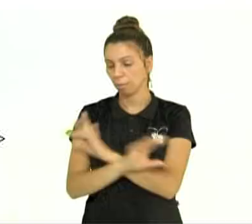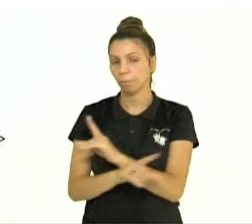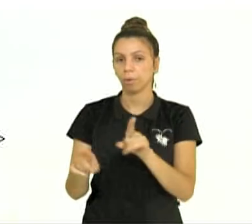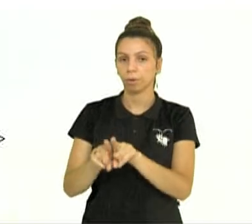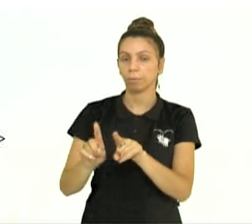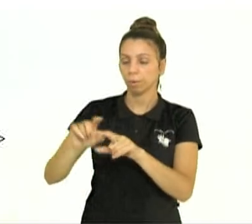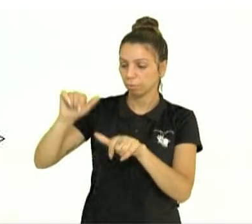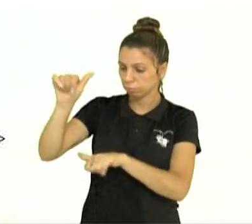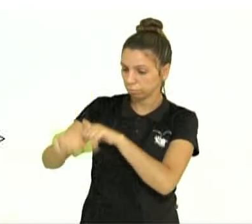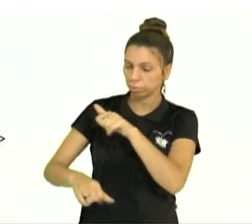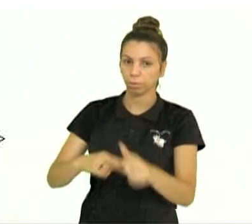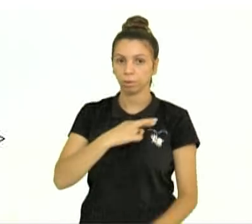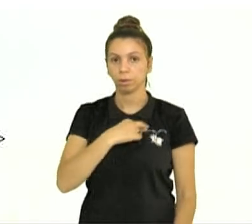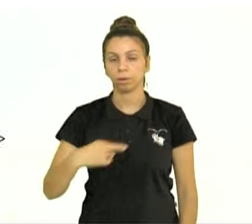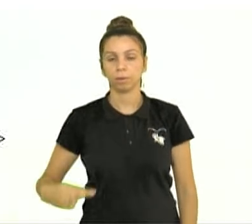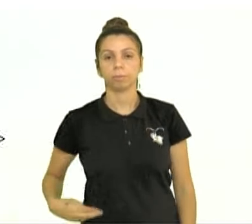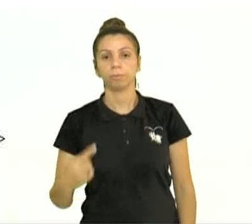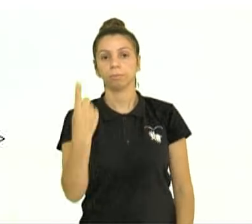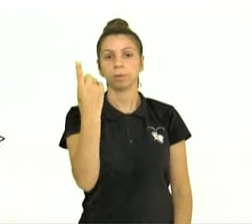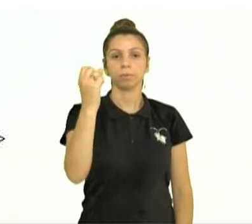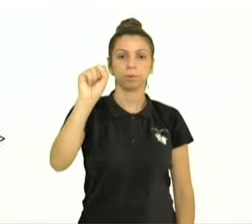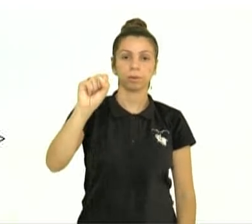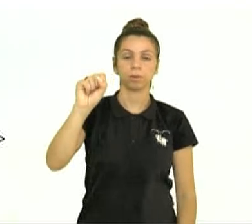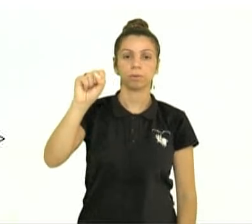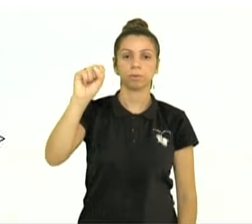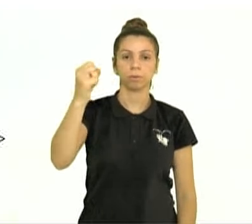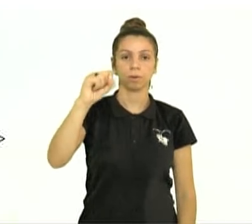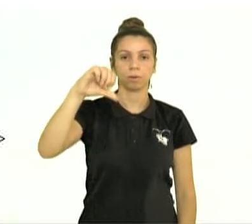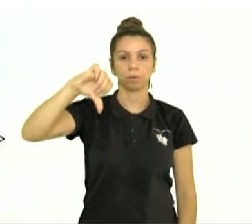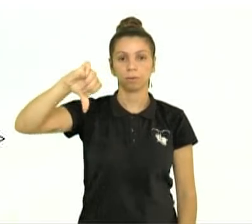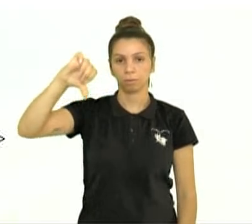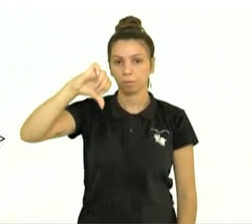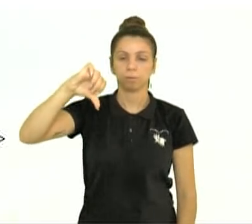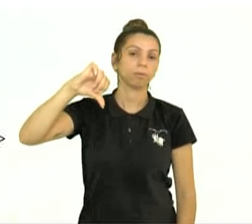República em 1889,